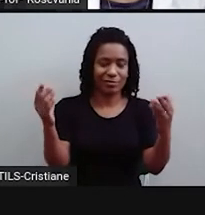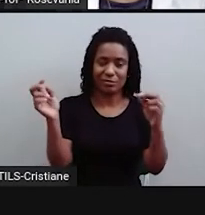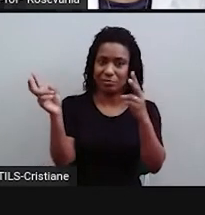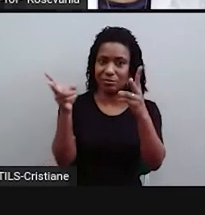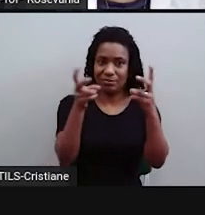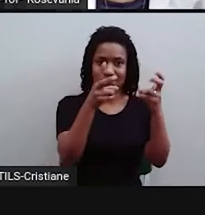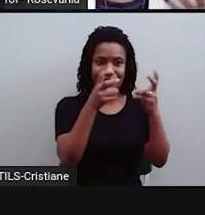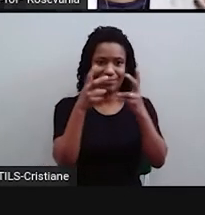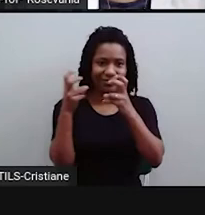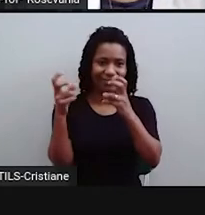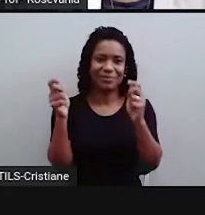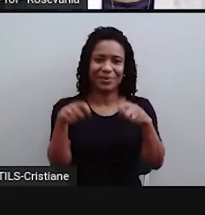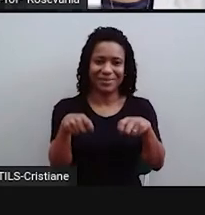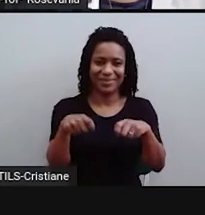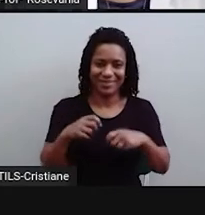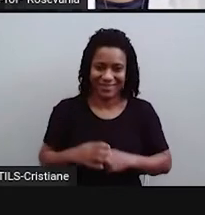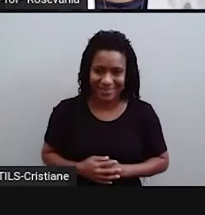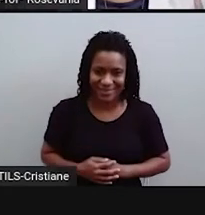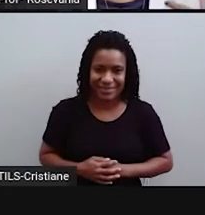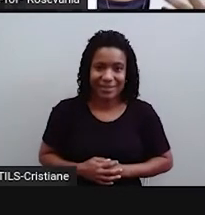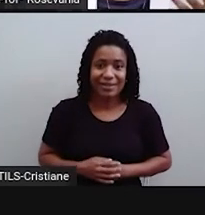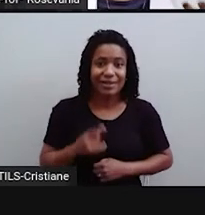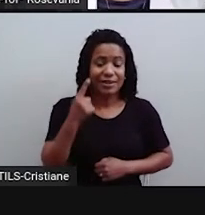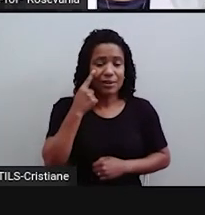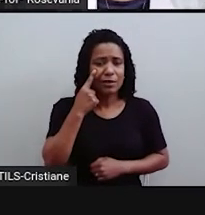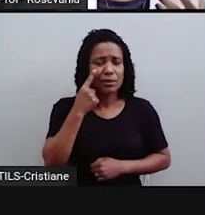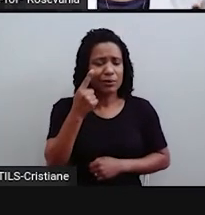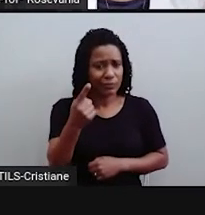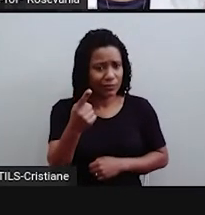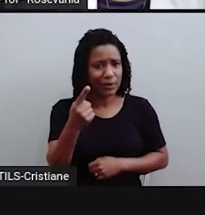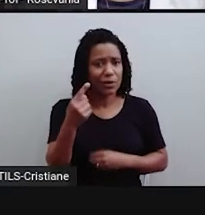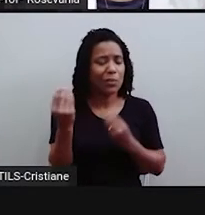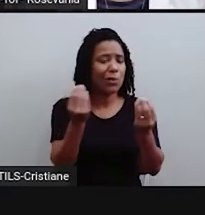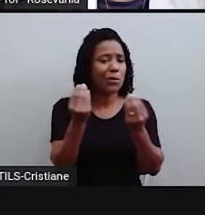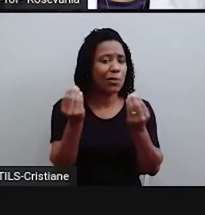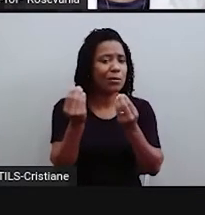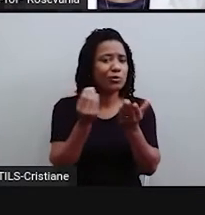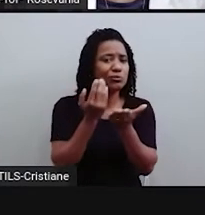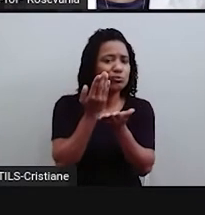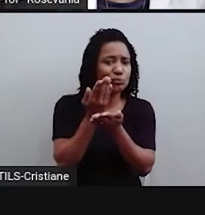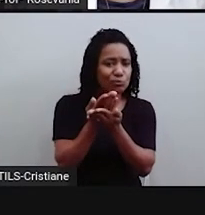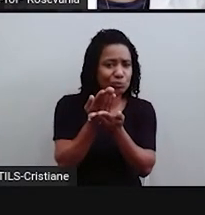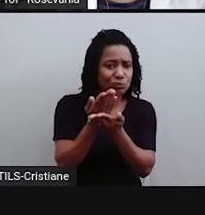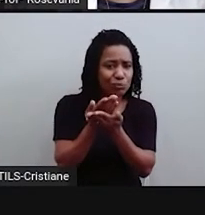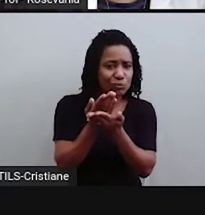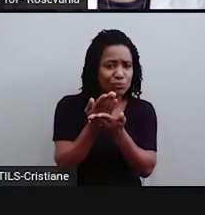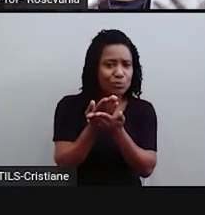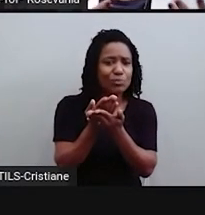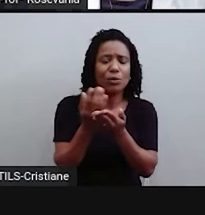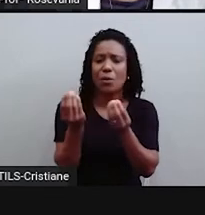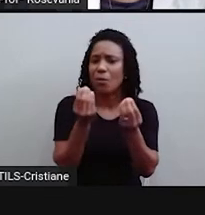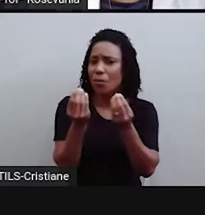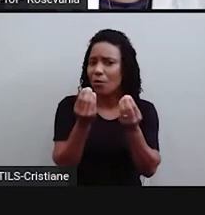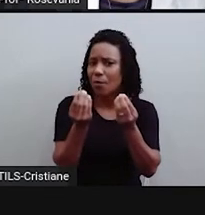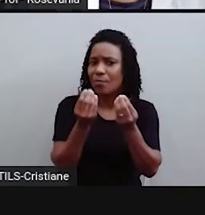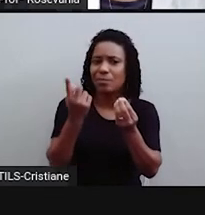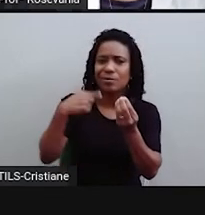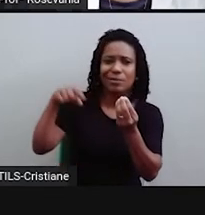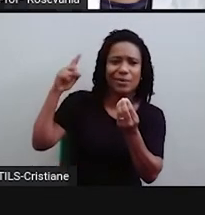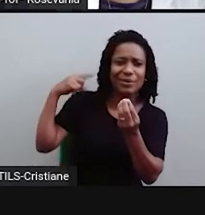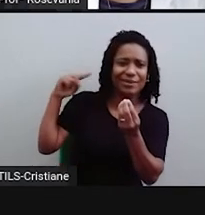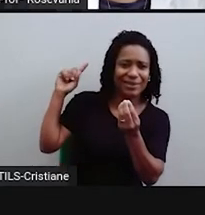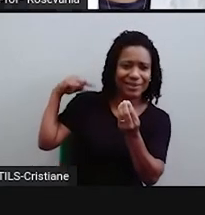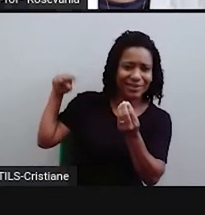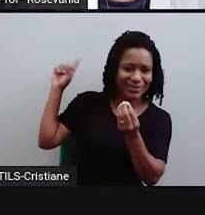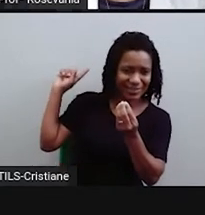gente vai ver esses primeiros passos, né, esses primeiros estudos, essas primeiras, digamos assim, informações um pouco mais